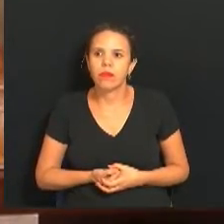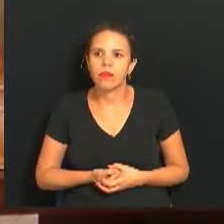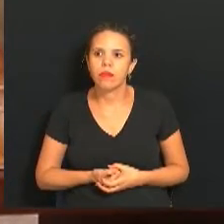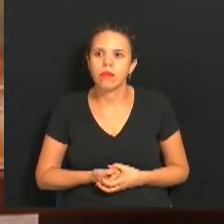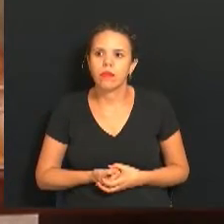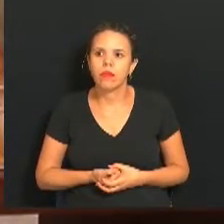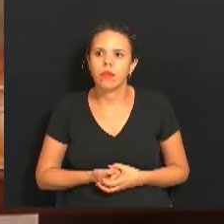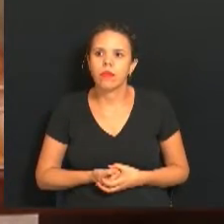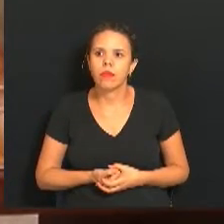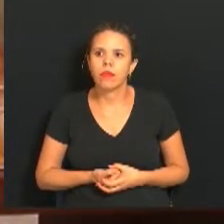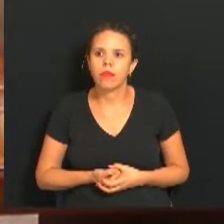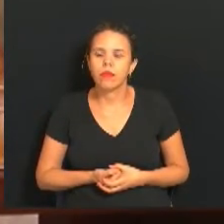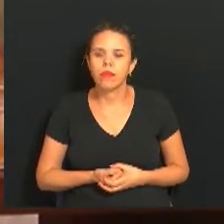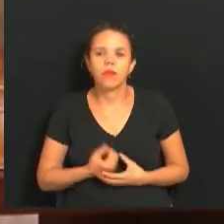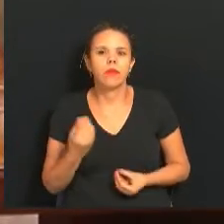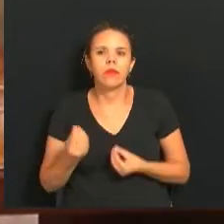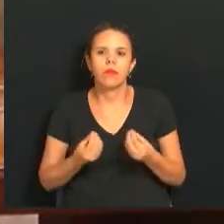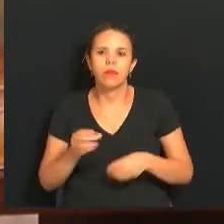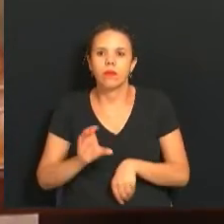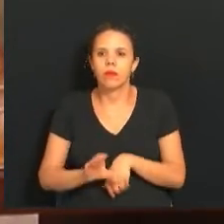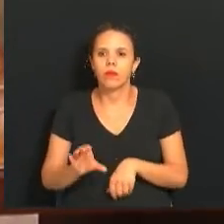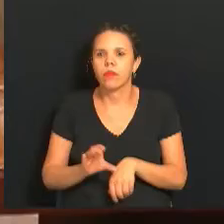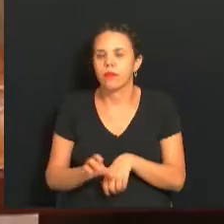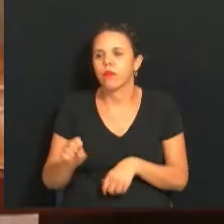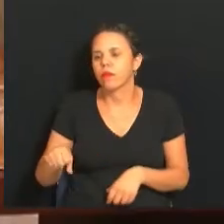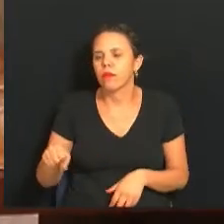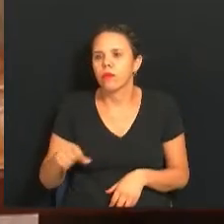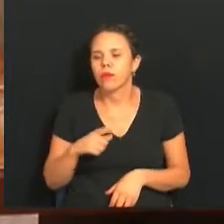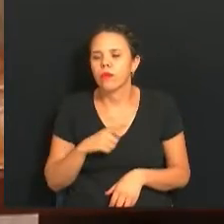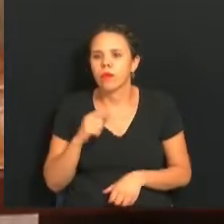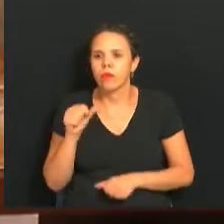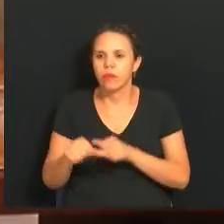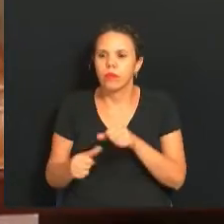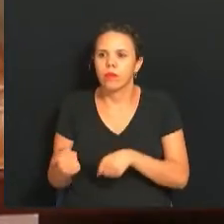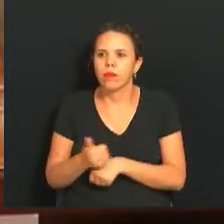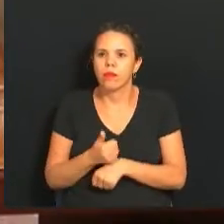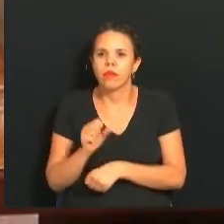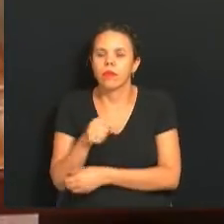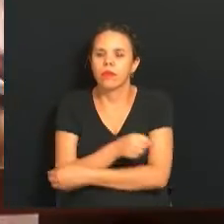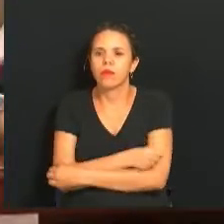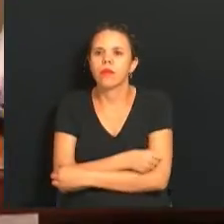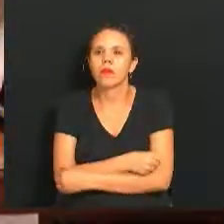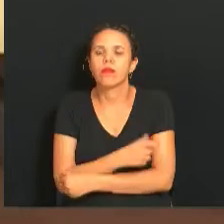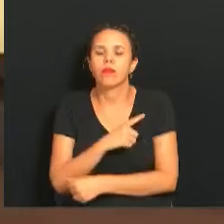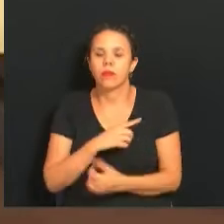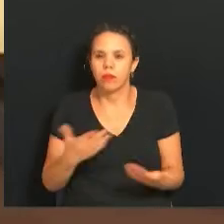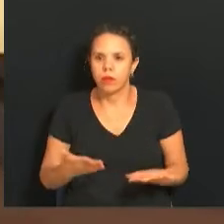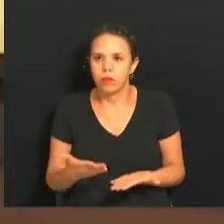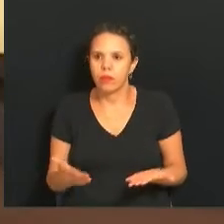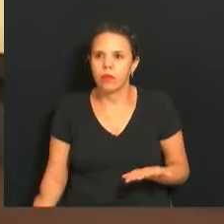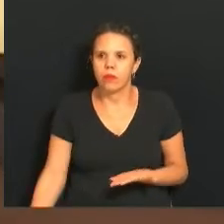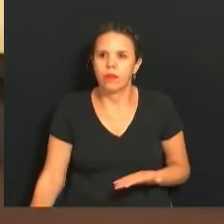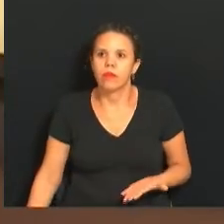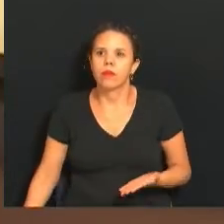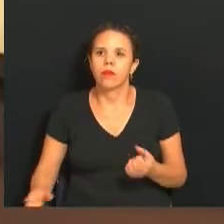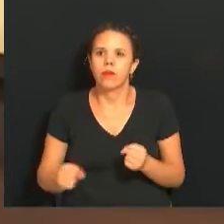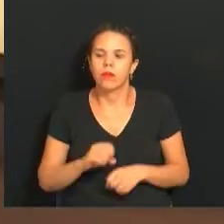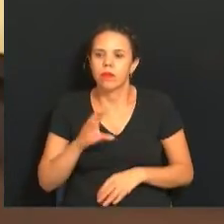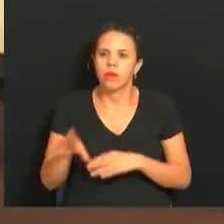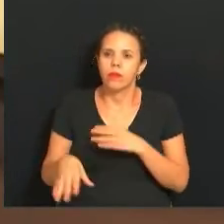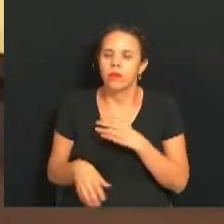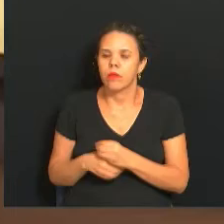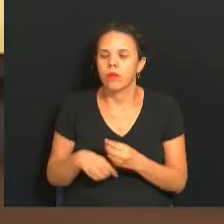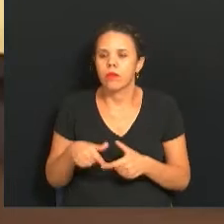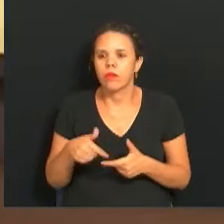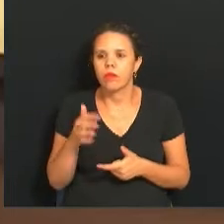Tem curso? Como é que é? Conta pra gente. Sim, hoje... Pra se tornar um vitrinista, né? Sim, hoje você pode inserir como no mercado